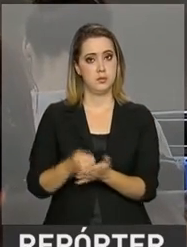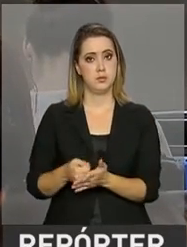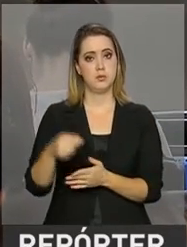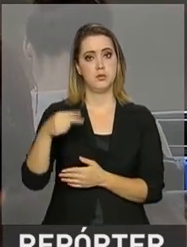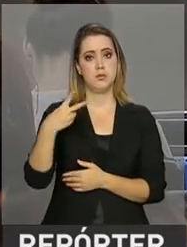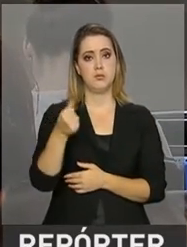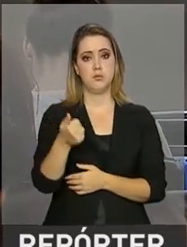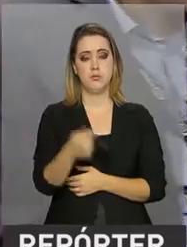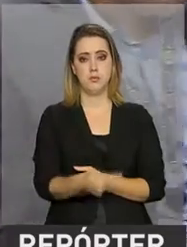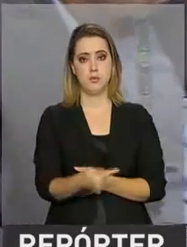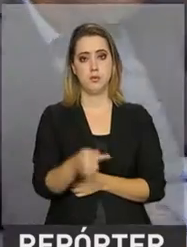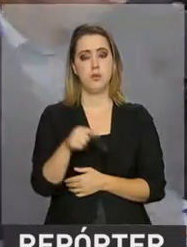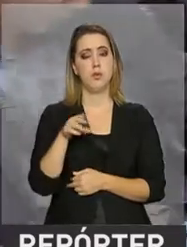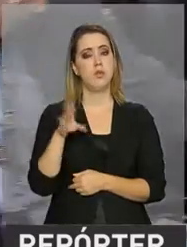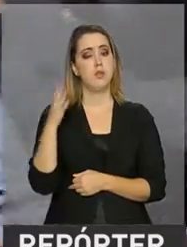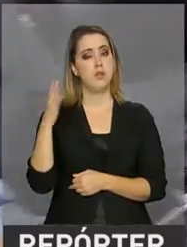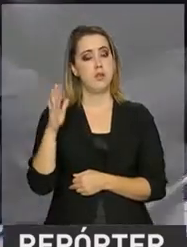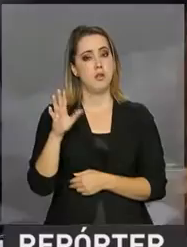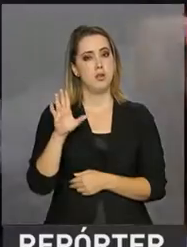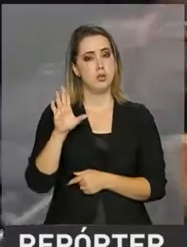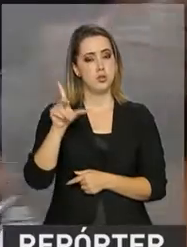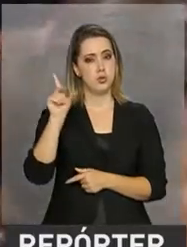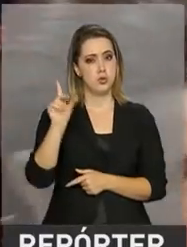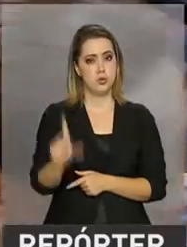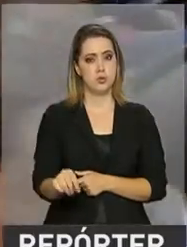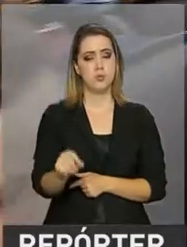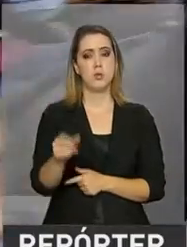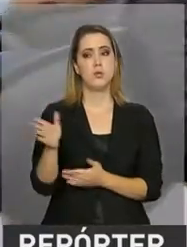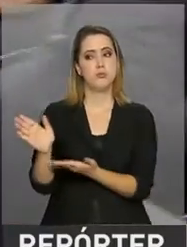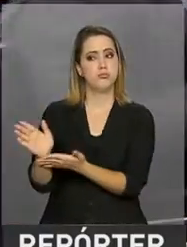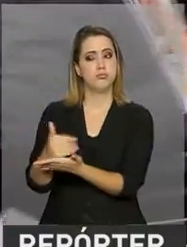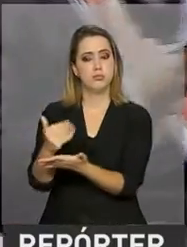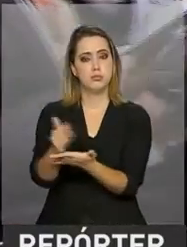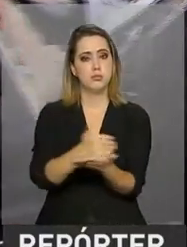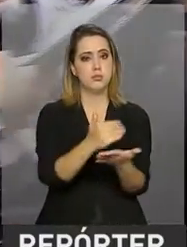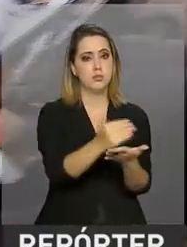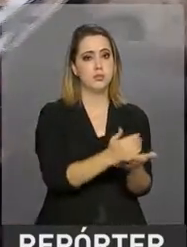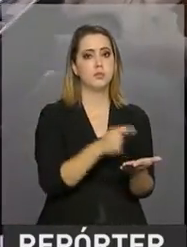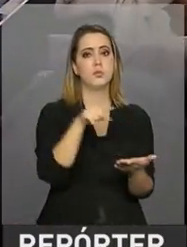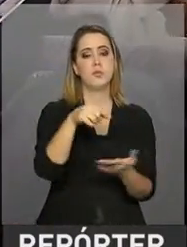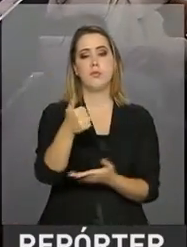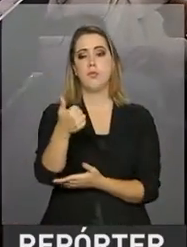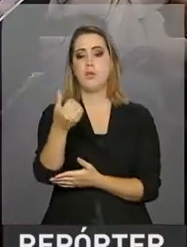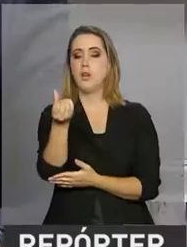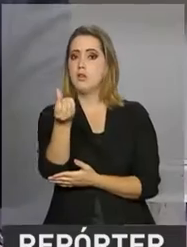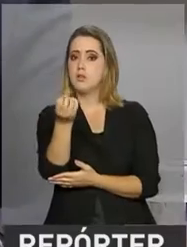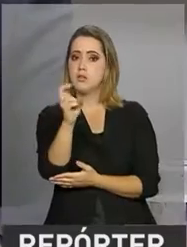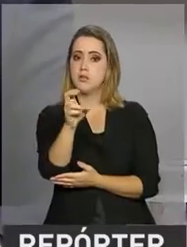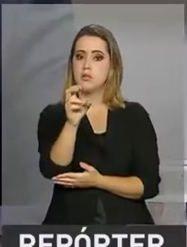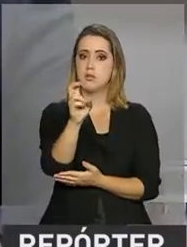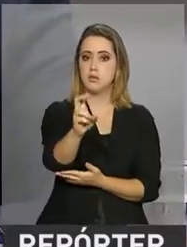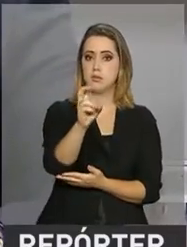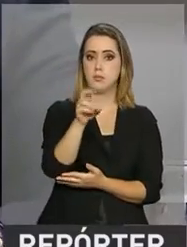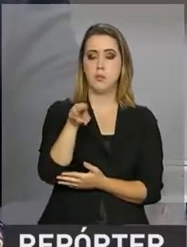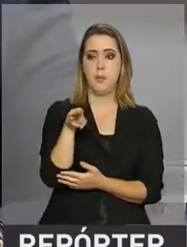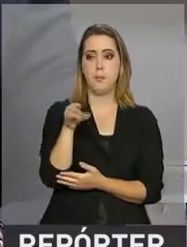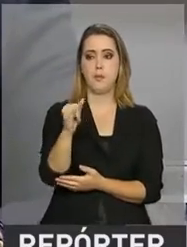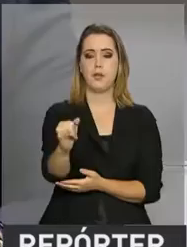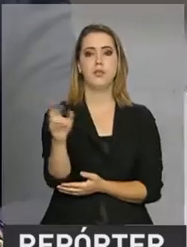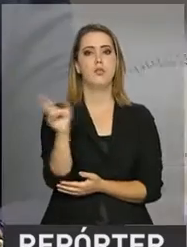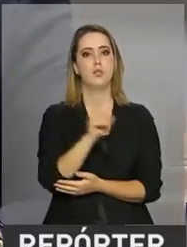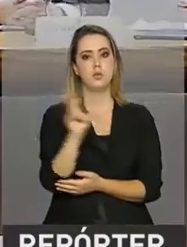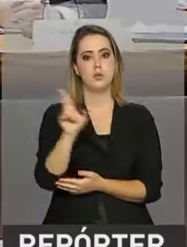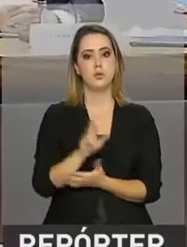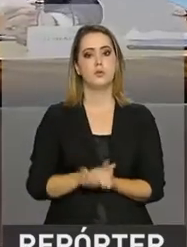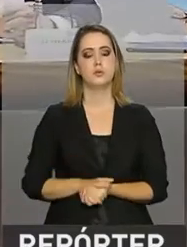2017 descontadas as receitas previstas no orçamento é de 655 bilhões de